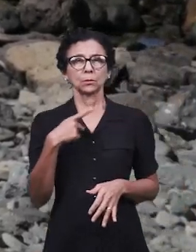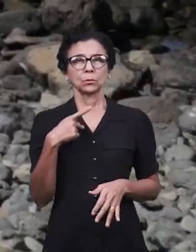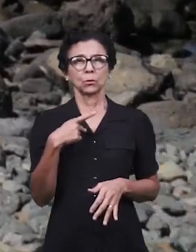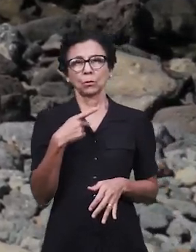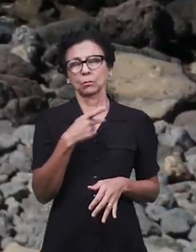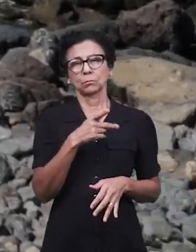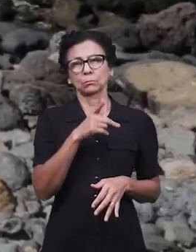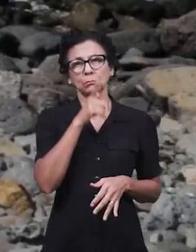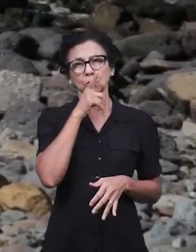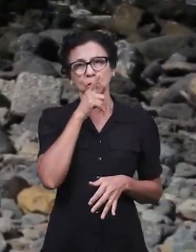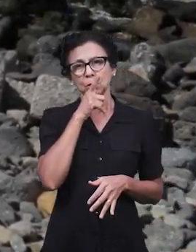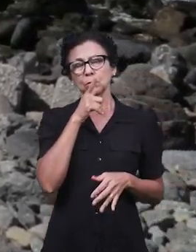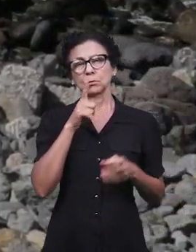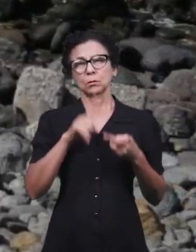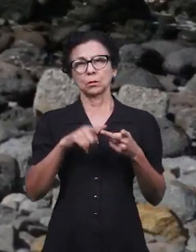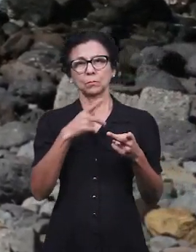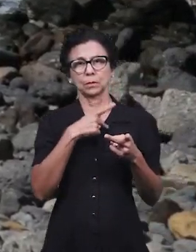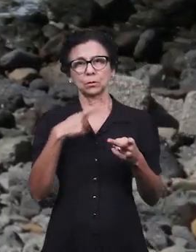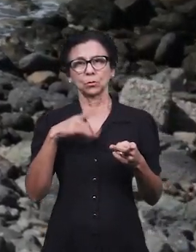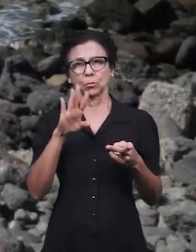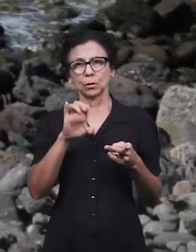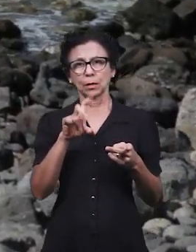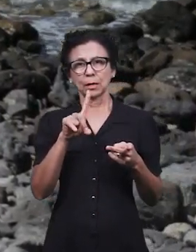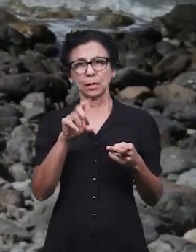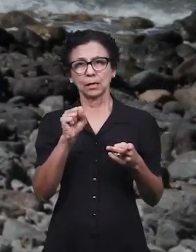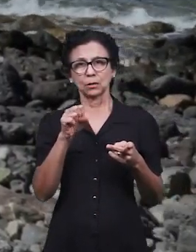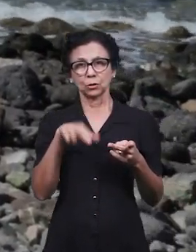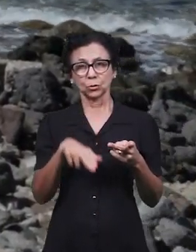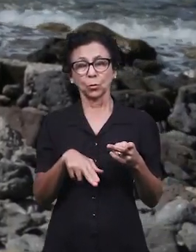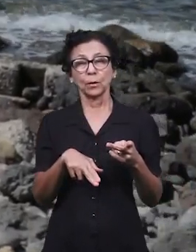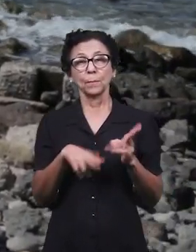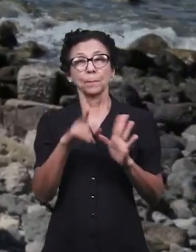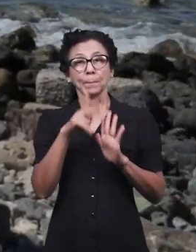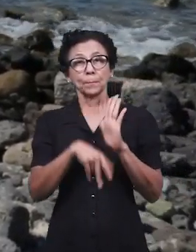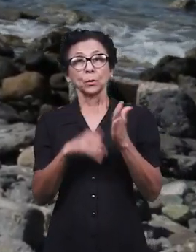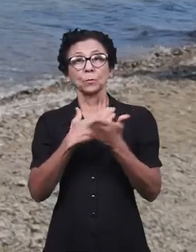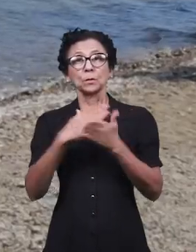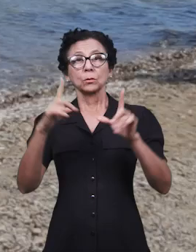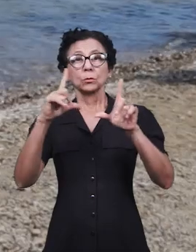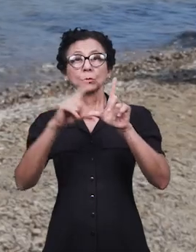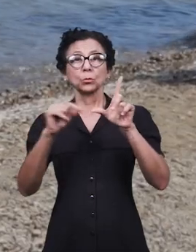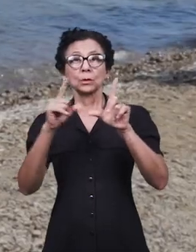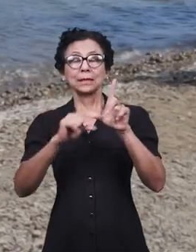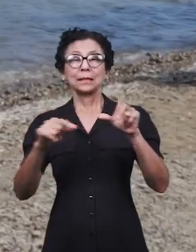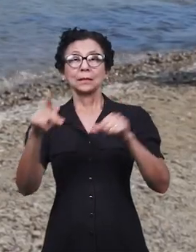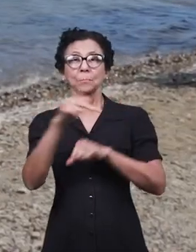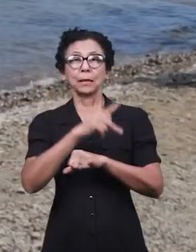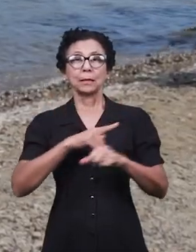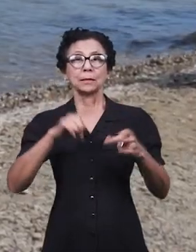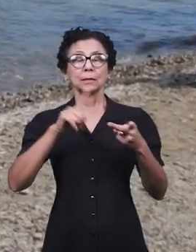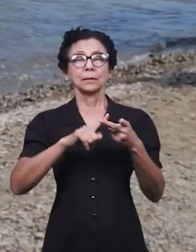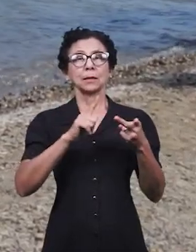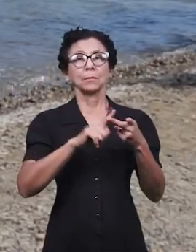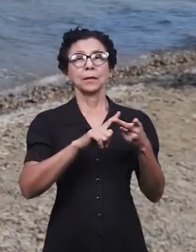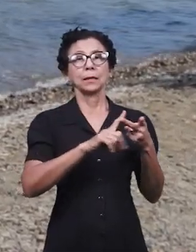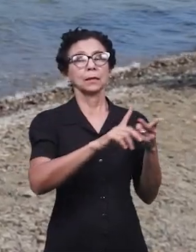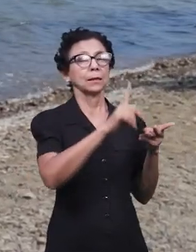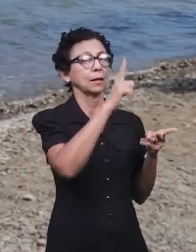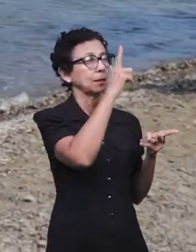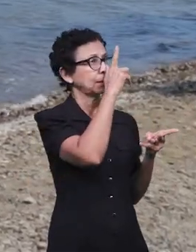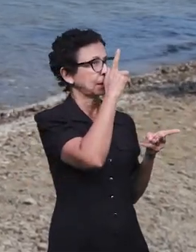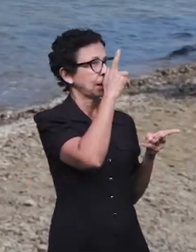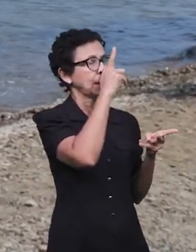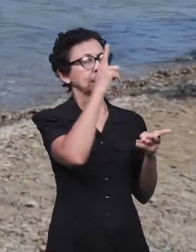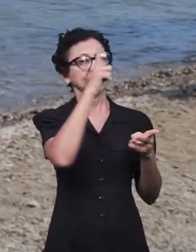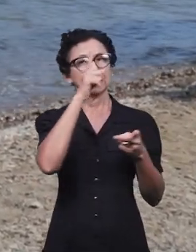lá, pastor Edson estavam lá também, na Turquia, né, e também na Grécia, onde eles foram